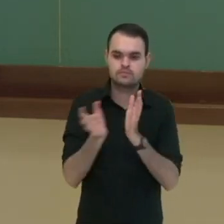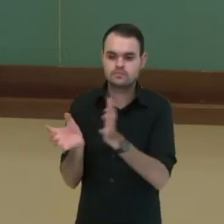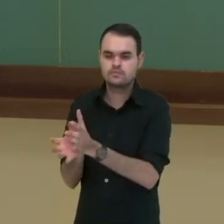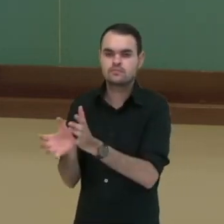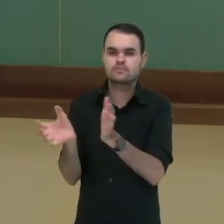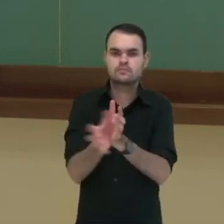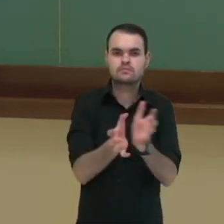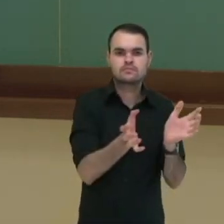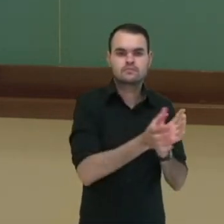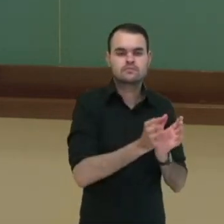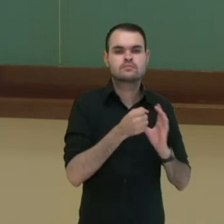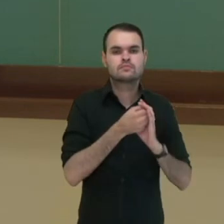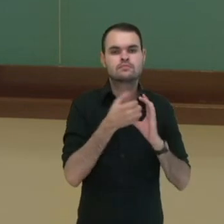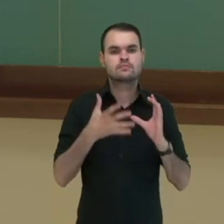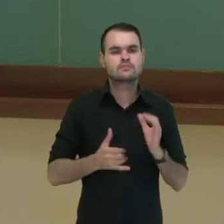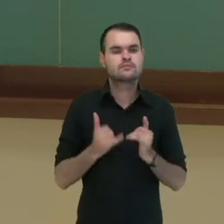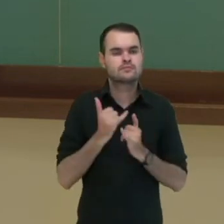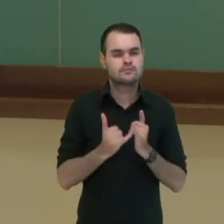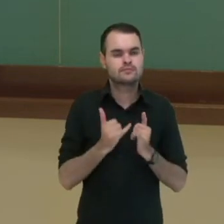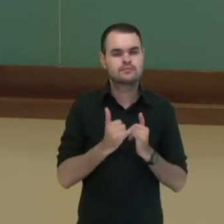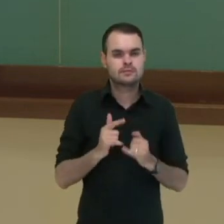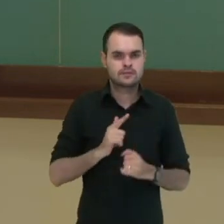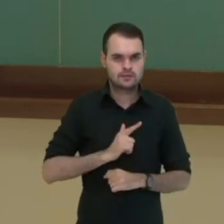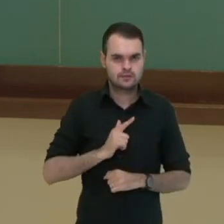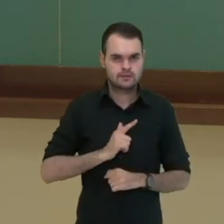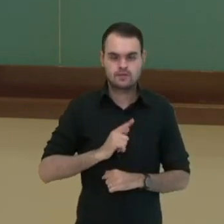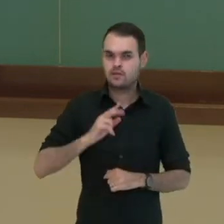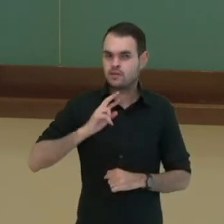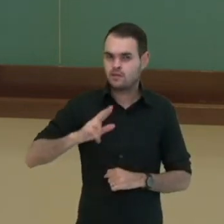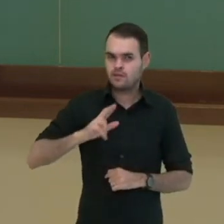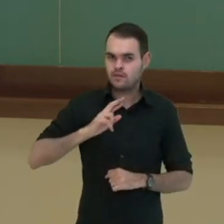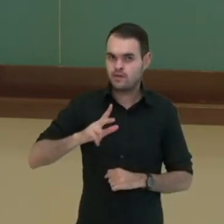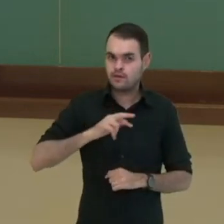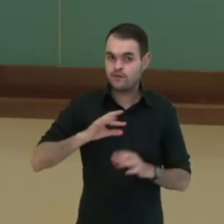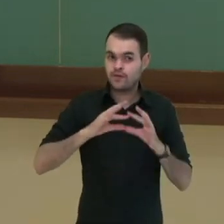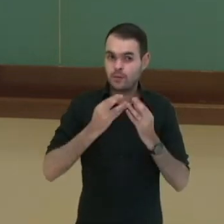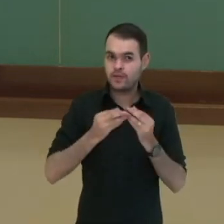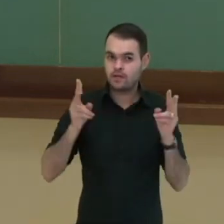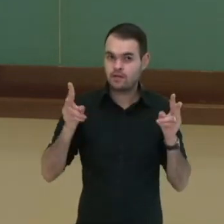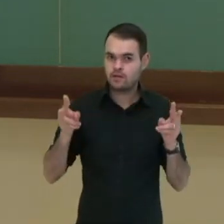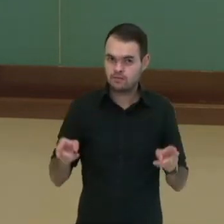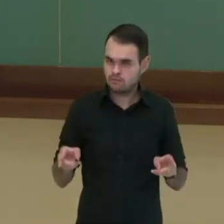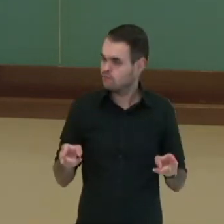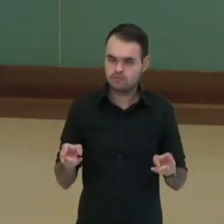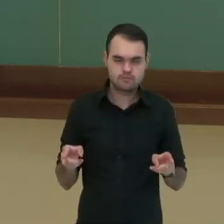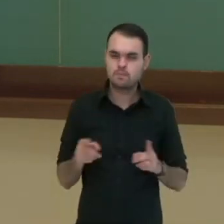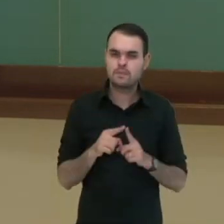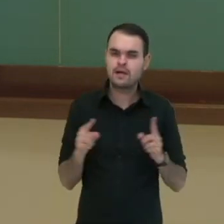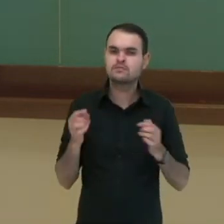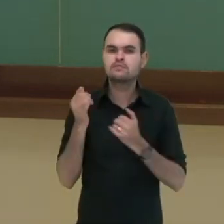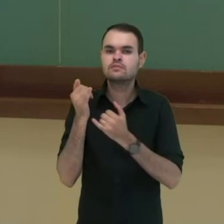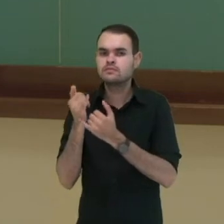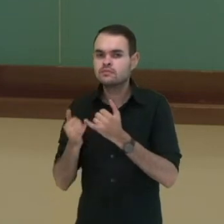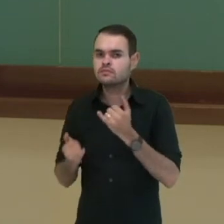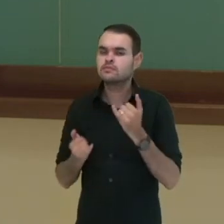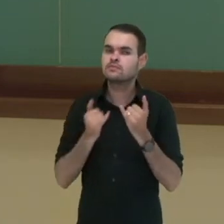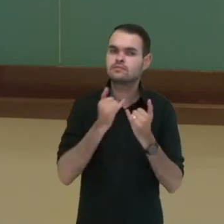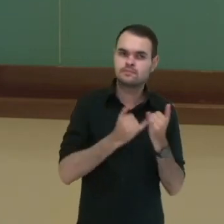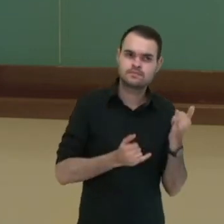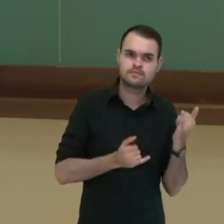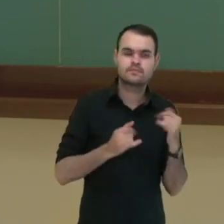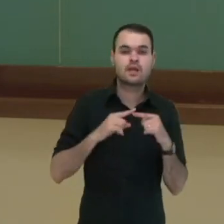também semelhantes. Não estou falando de características idênticas, estou falando de características